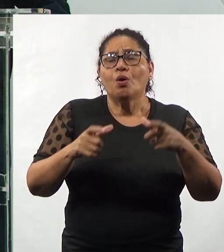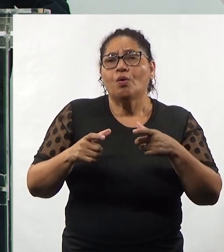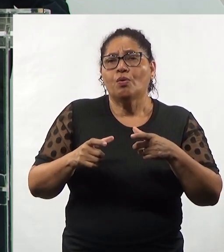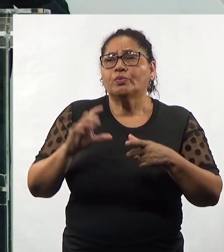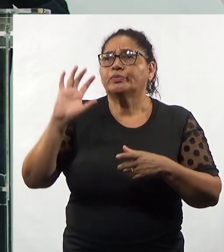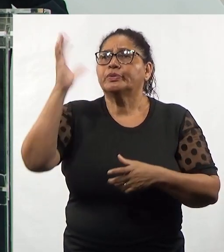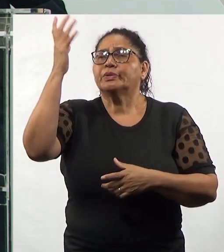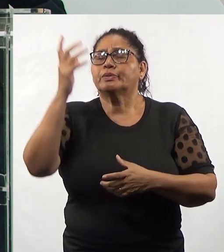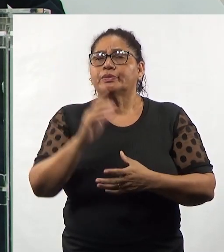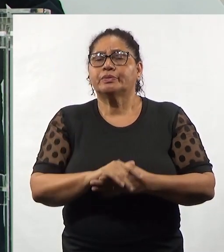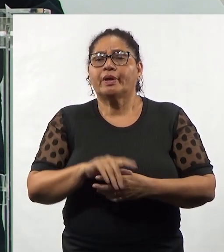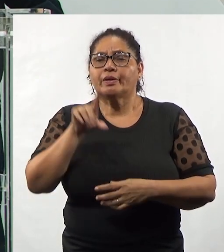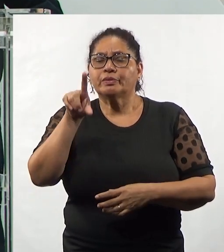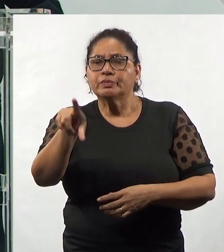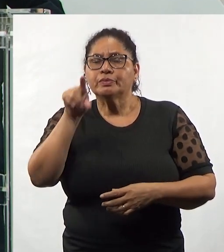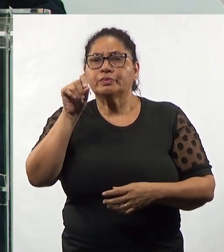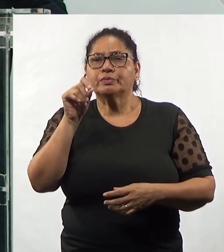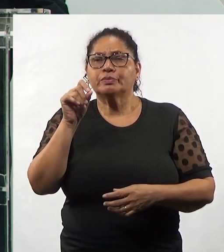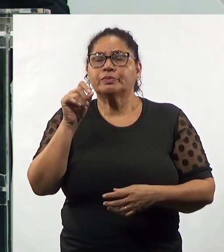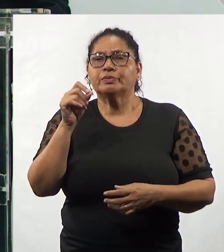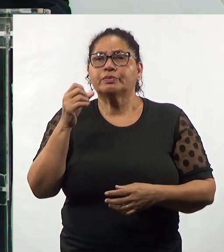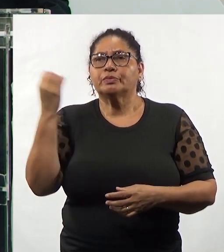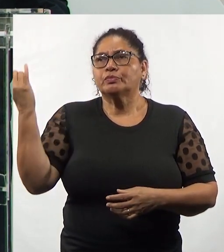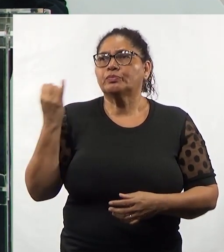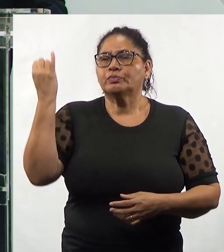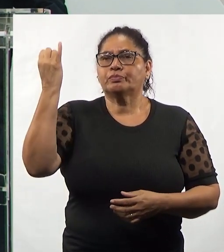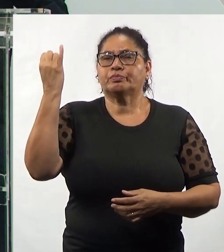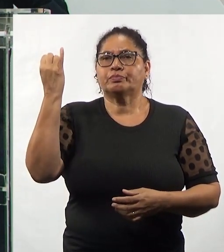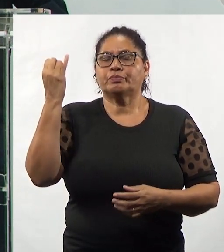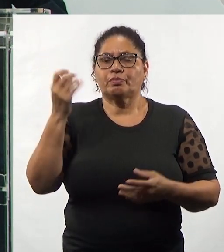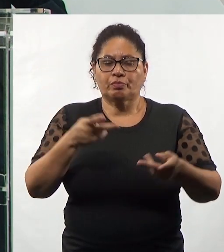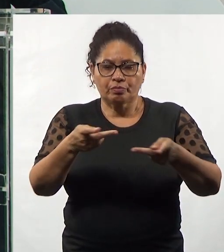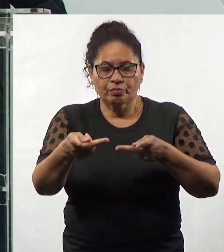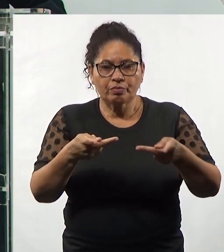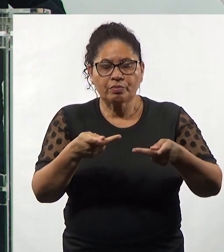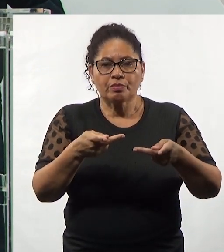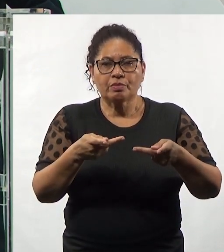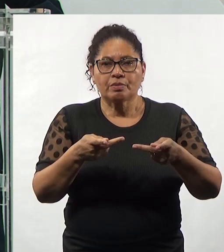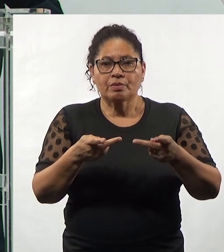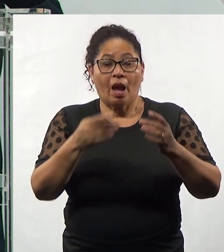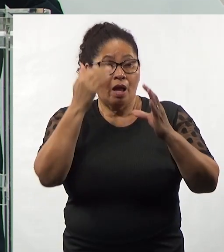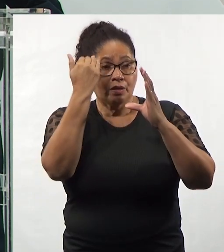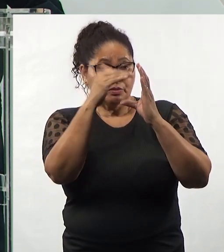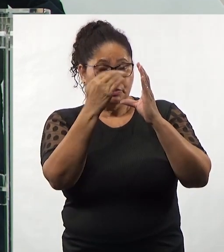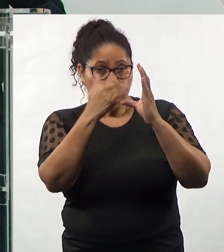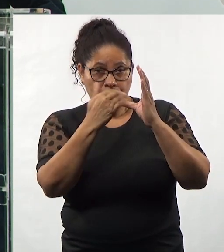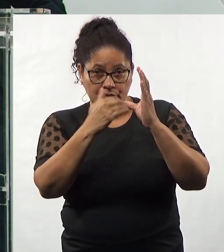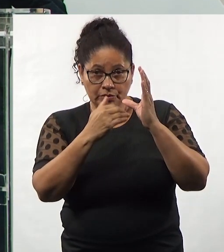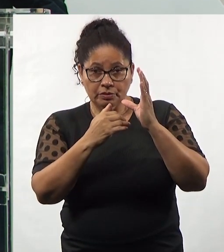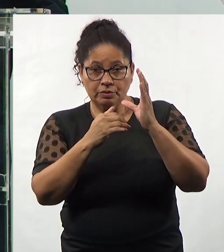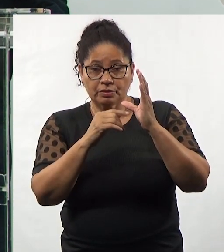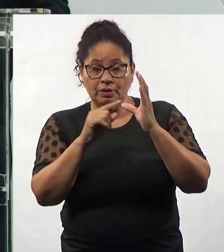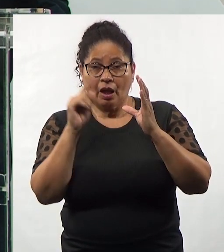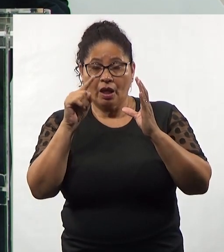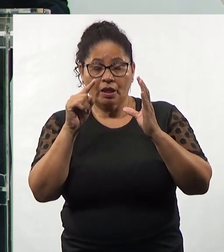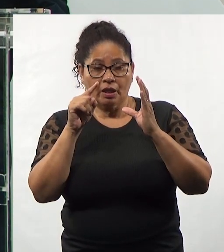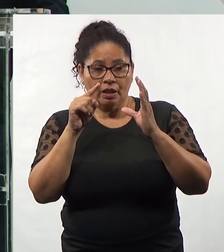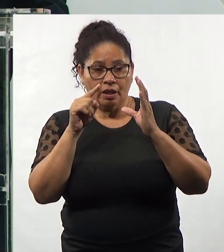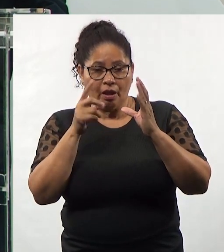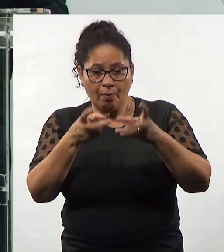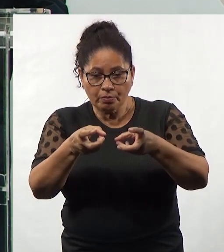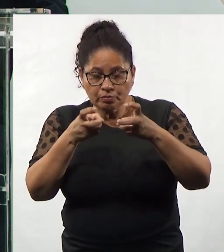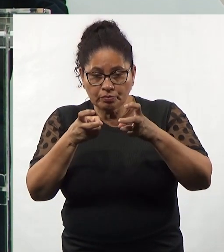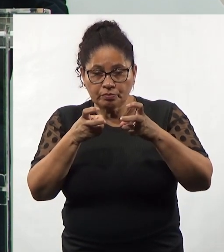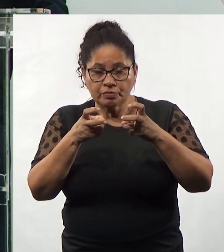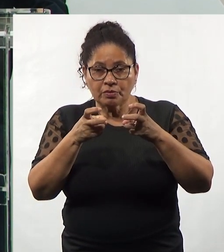dá essa seleção e priorização de projetos? Dentro daquele item que a gente identificou logo